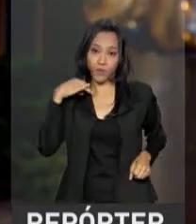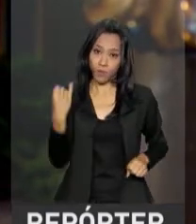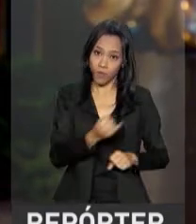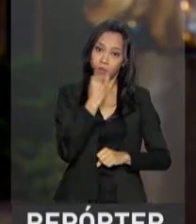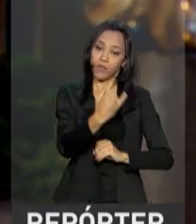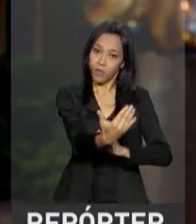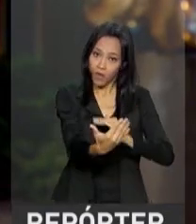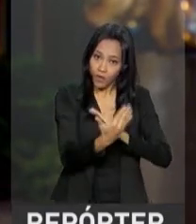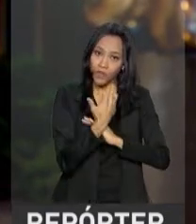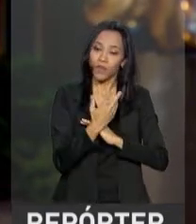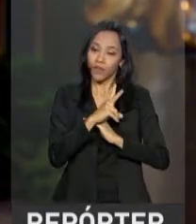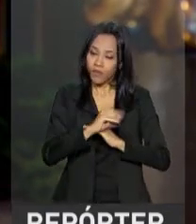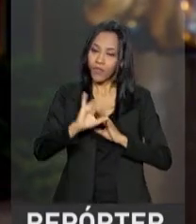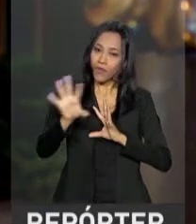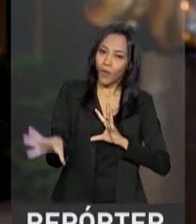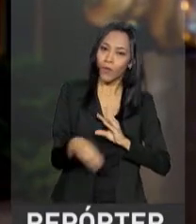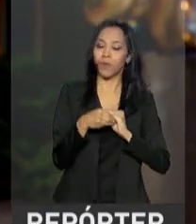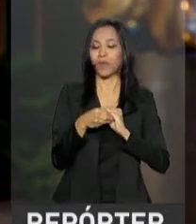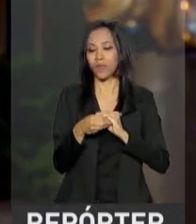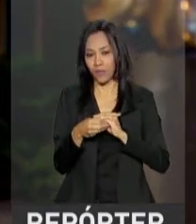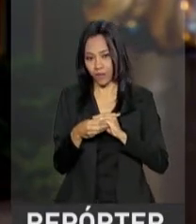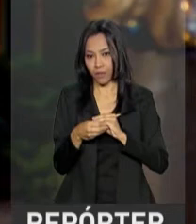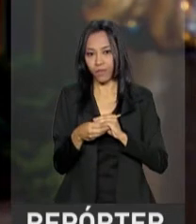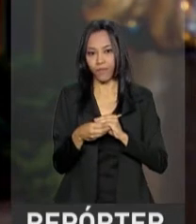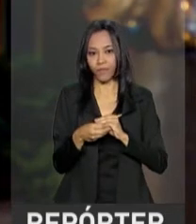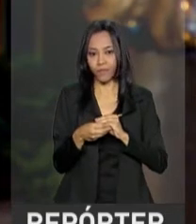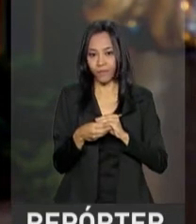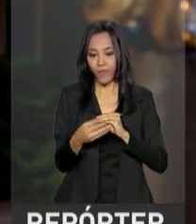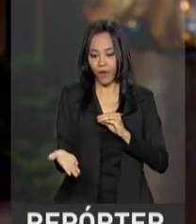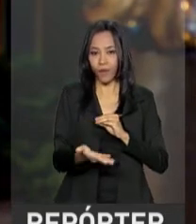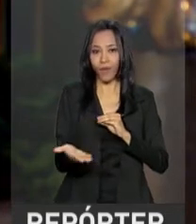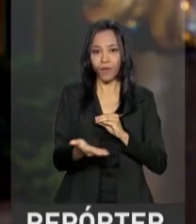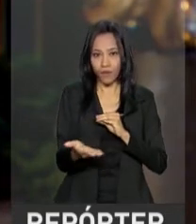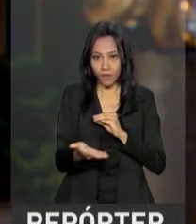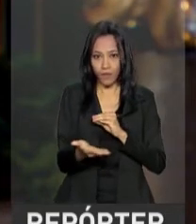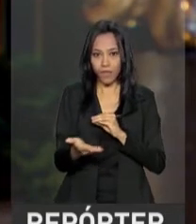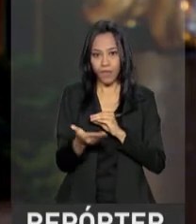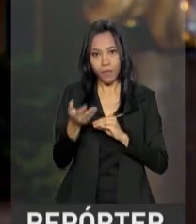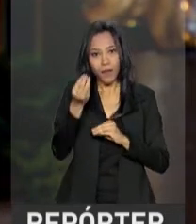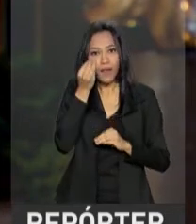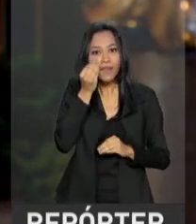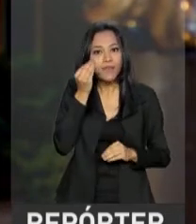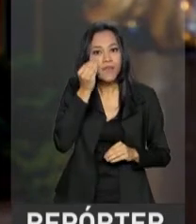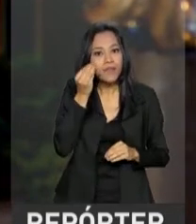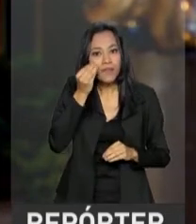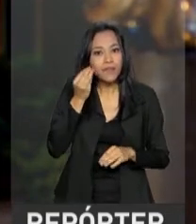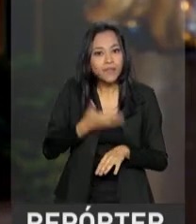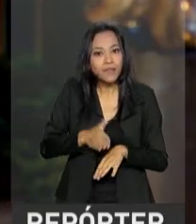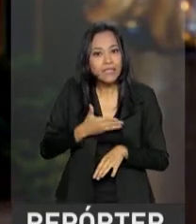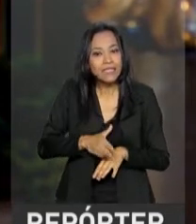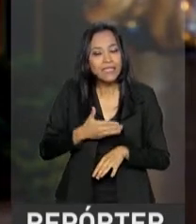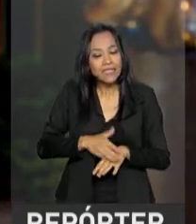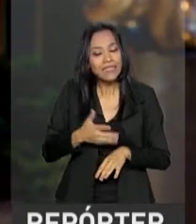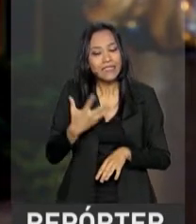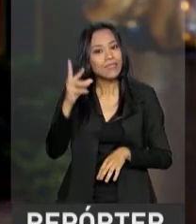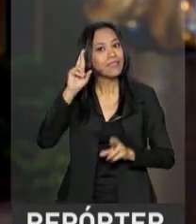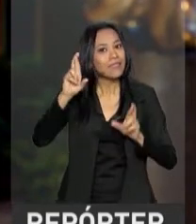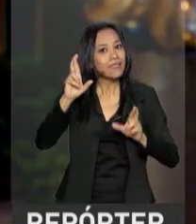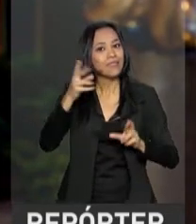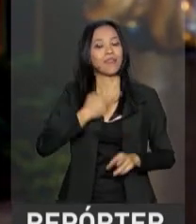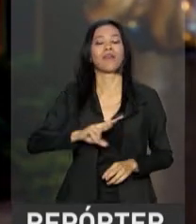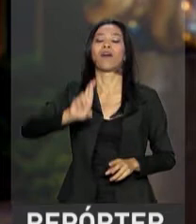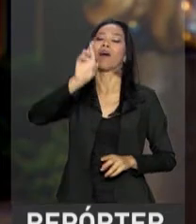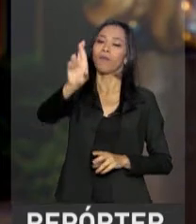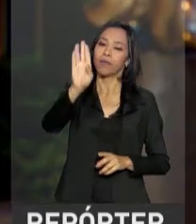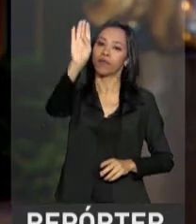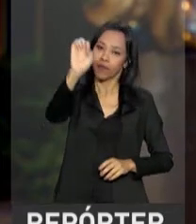processo, que será complementada a partir de agora pela prática. Nós esperamos representar bem o Brasil com